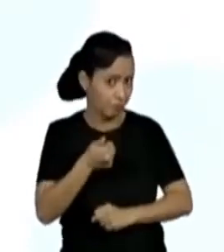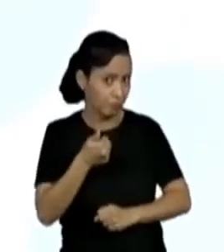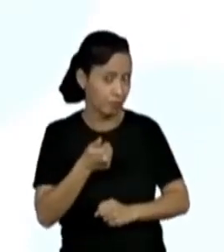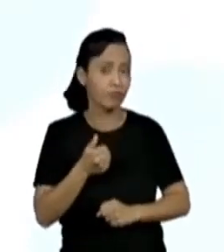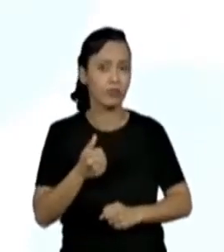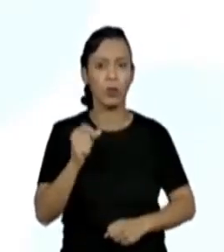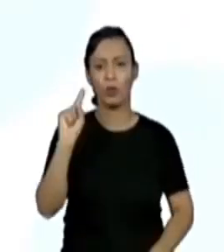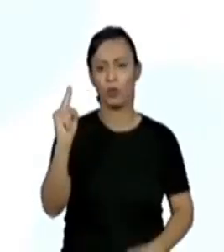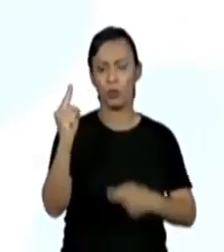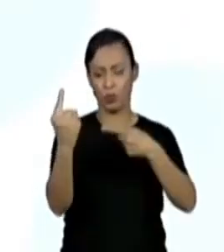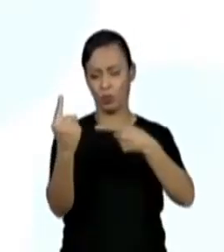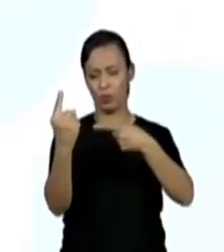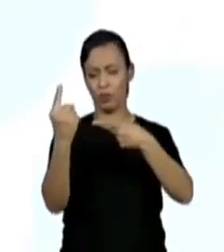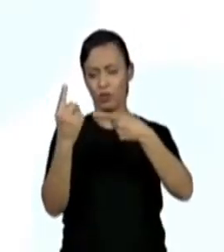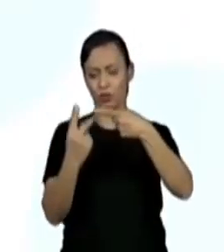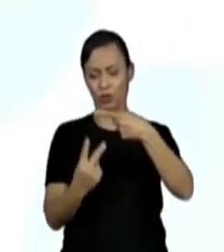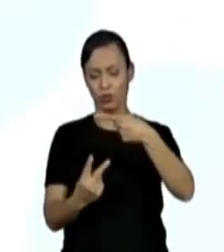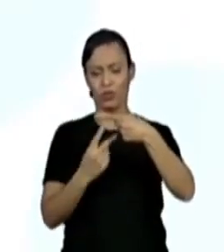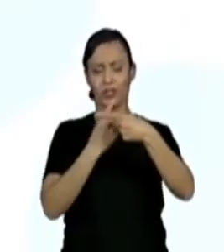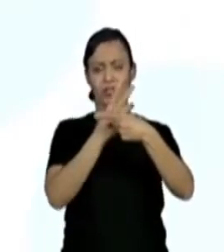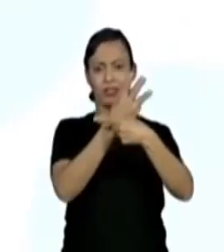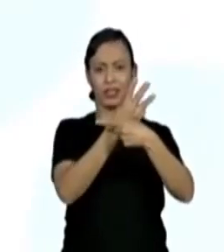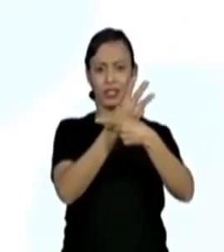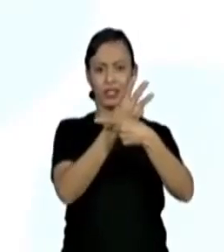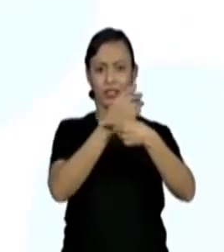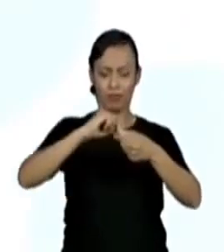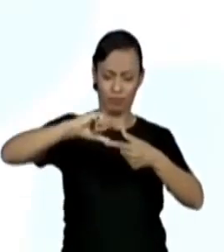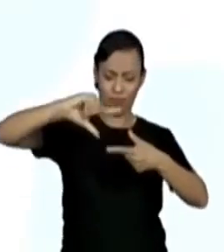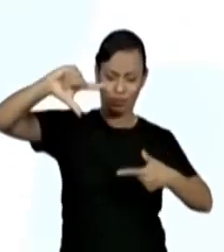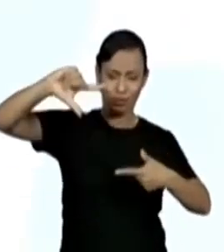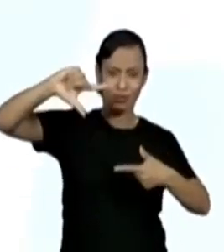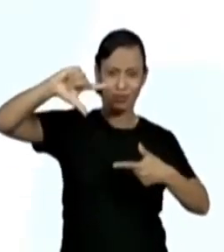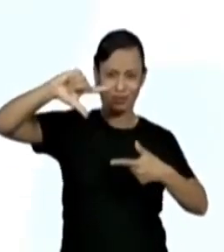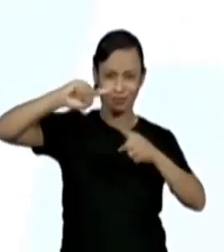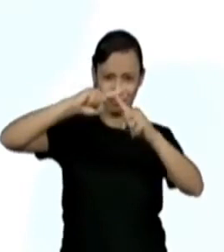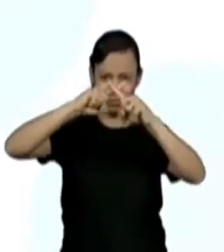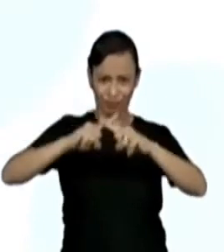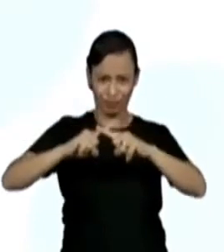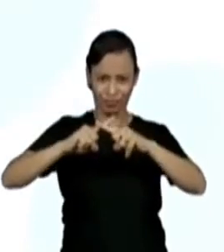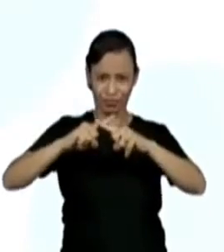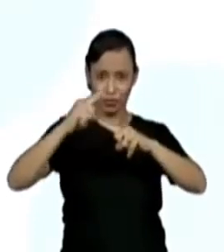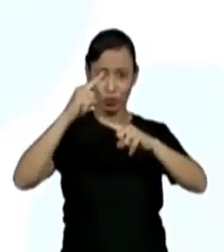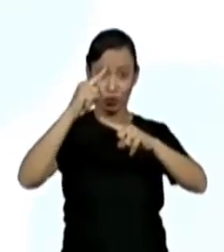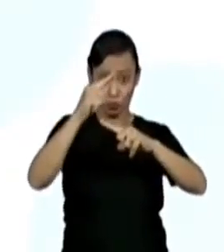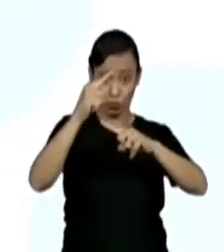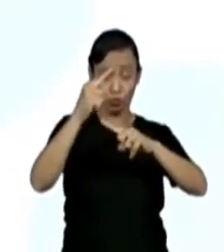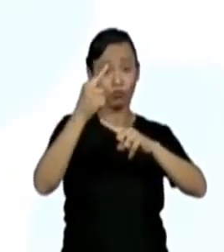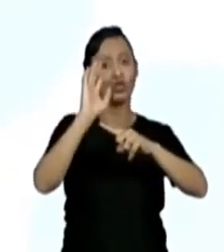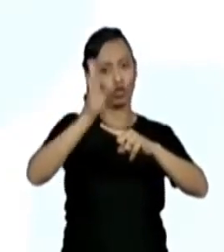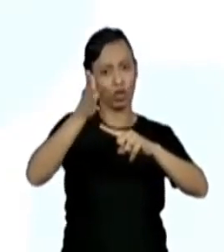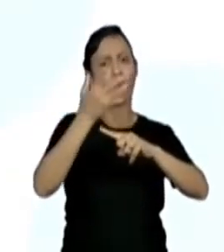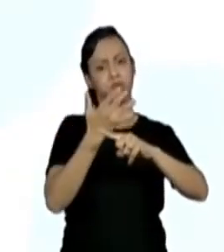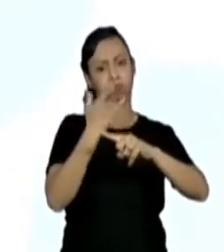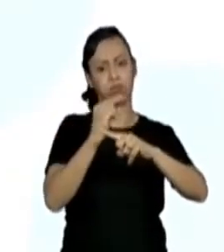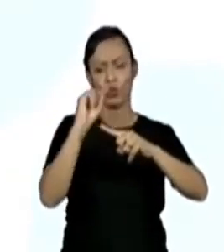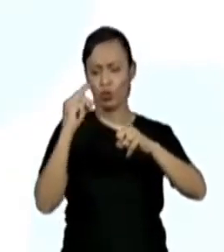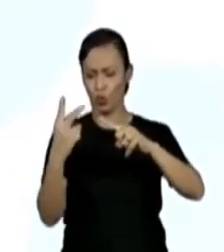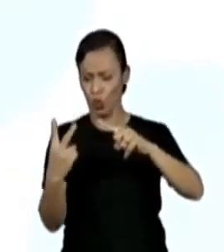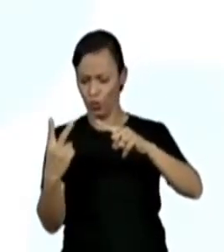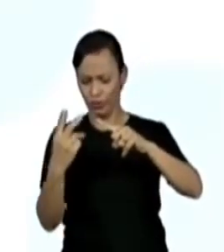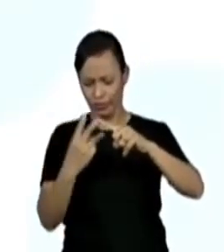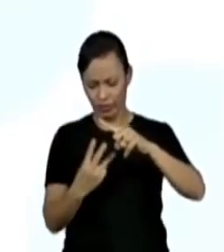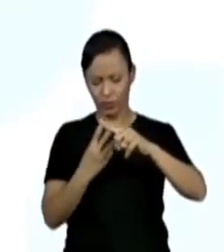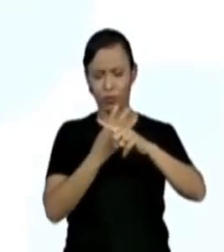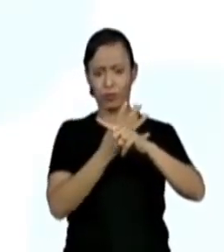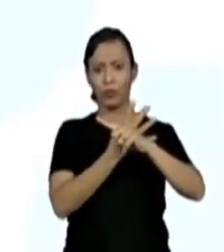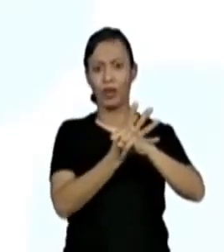uma duas três Então são as partes que não estão pintadas em relação ao todo agora vai